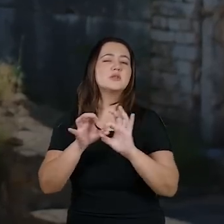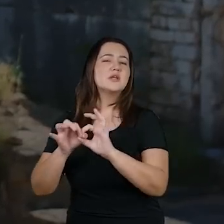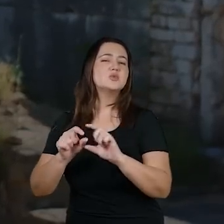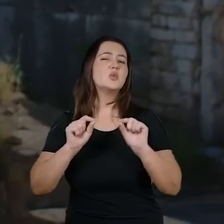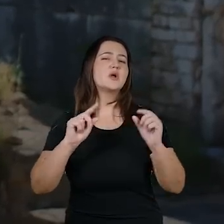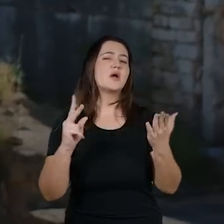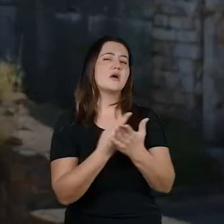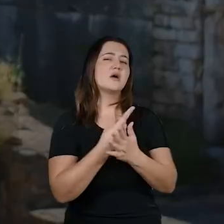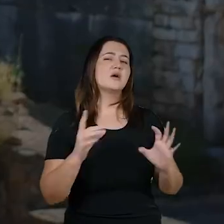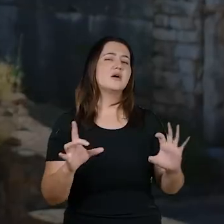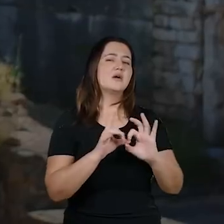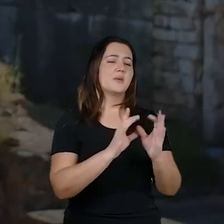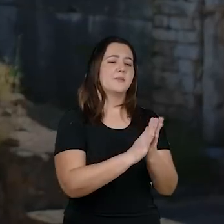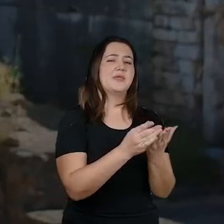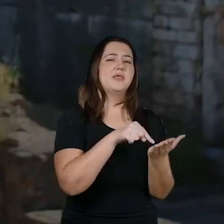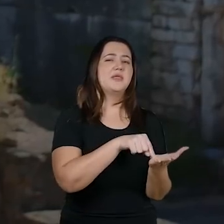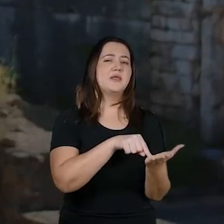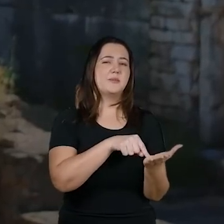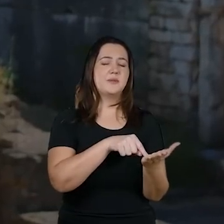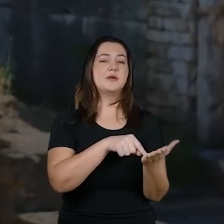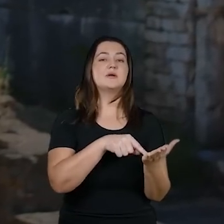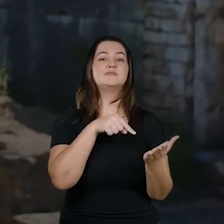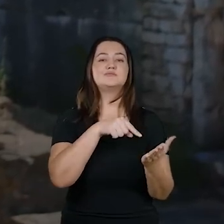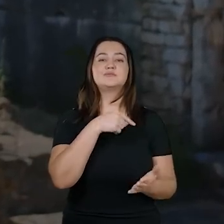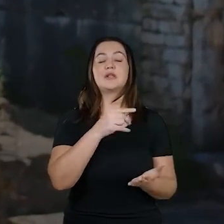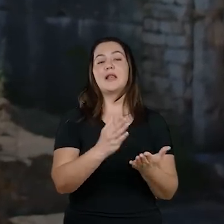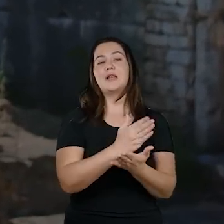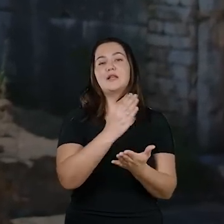para a passagem bíblica do Evangelho de João.